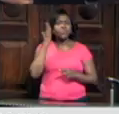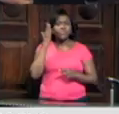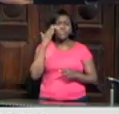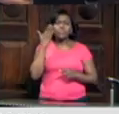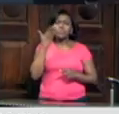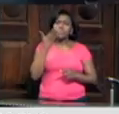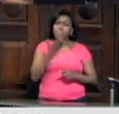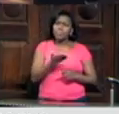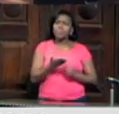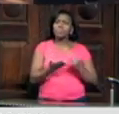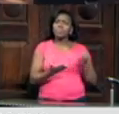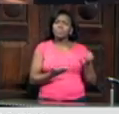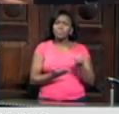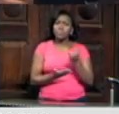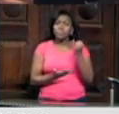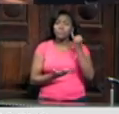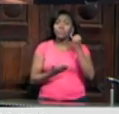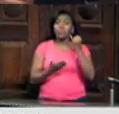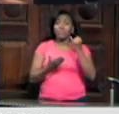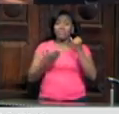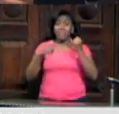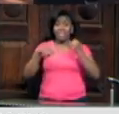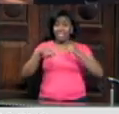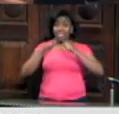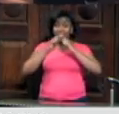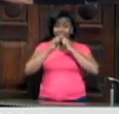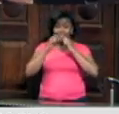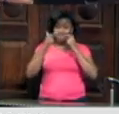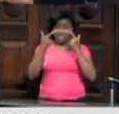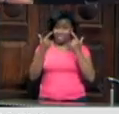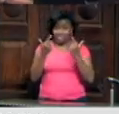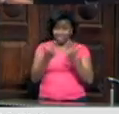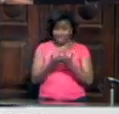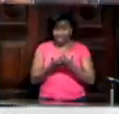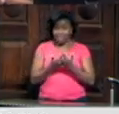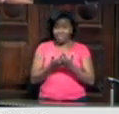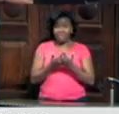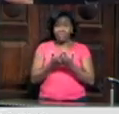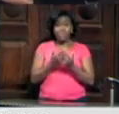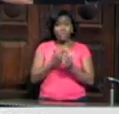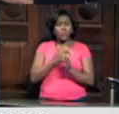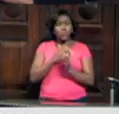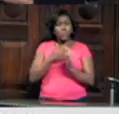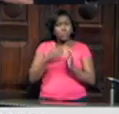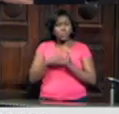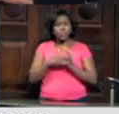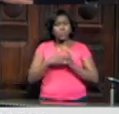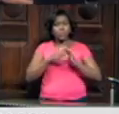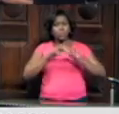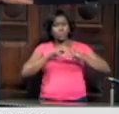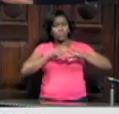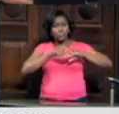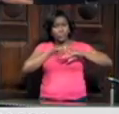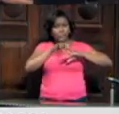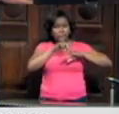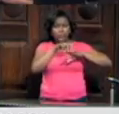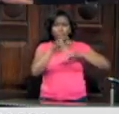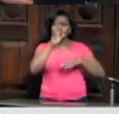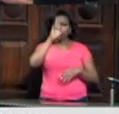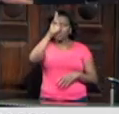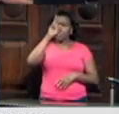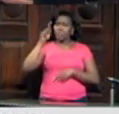é importante que a Câmara Legislativa, que todos os degraus dos representantes do povo